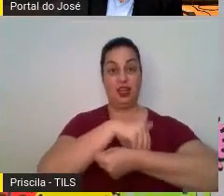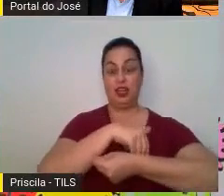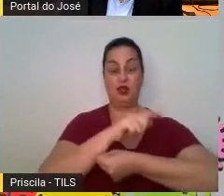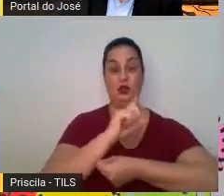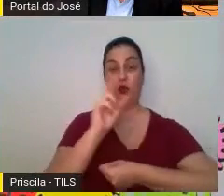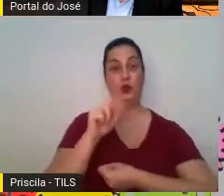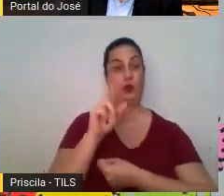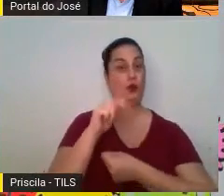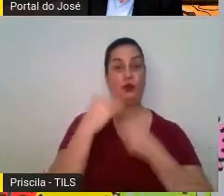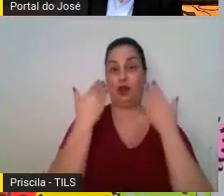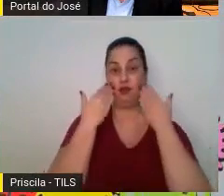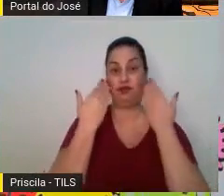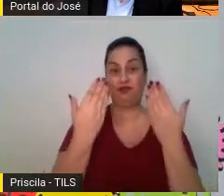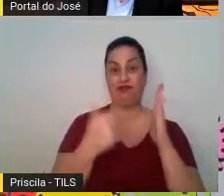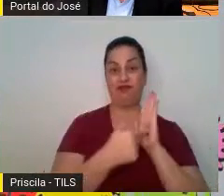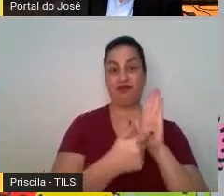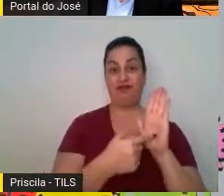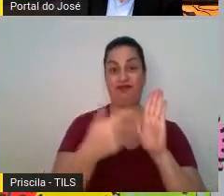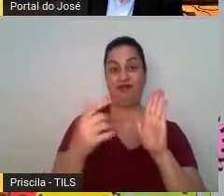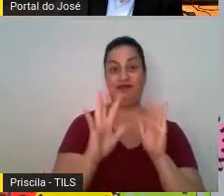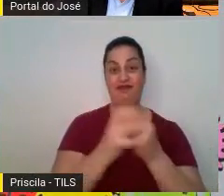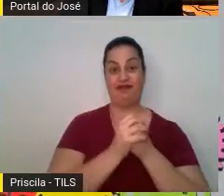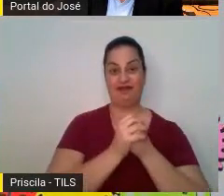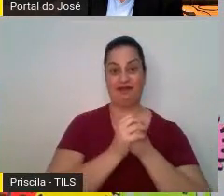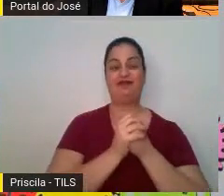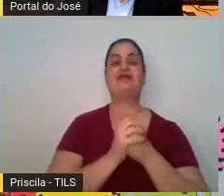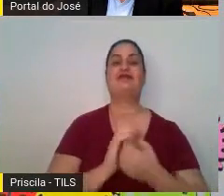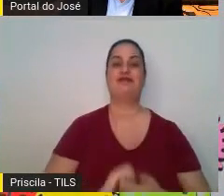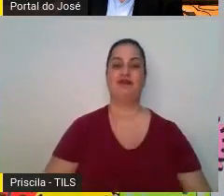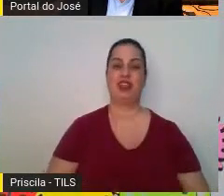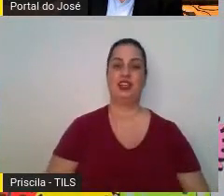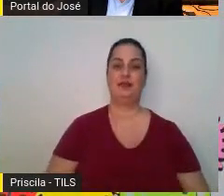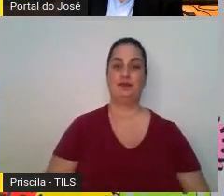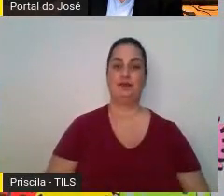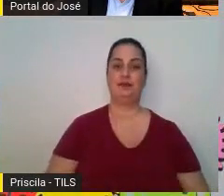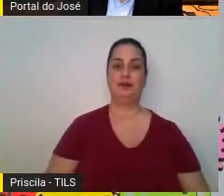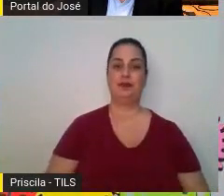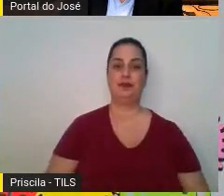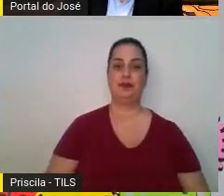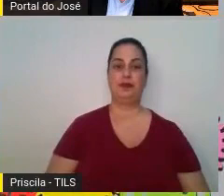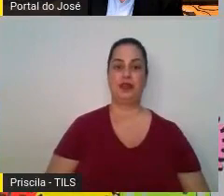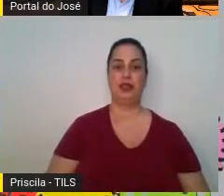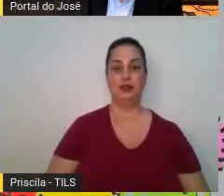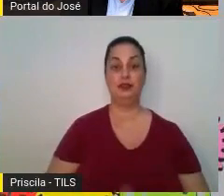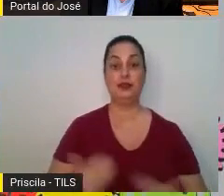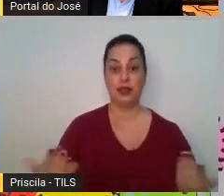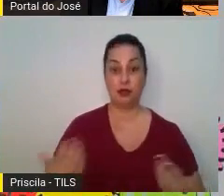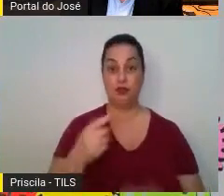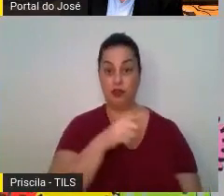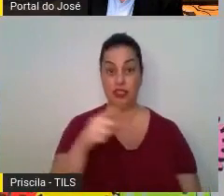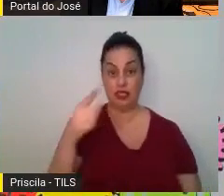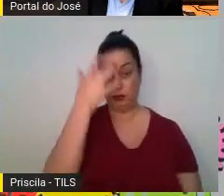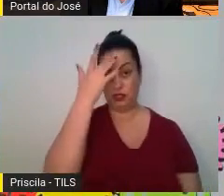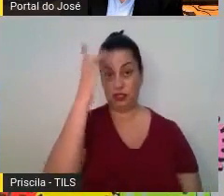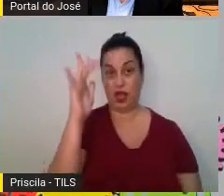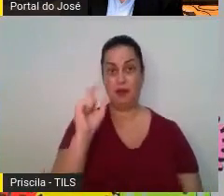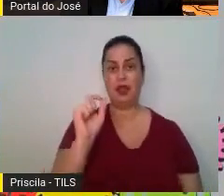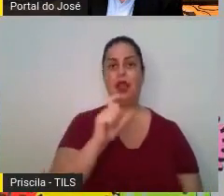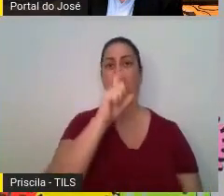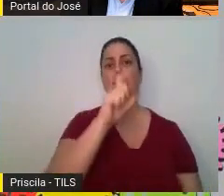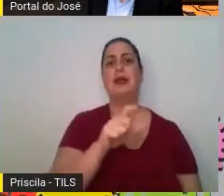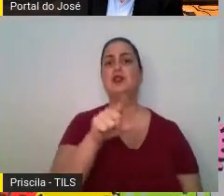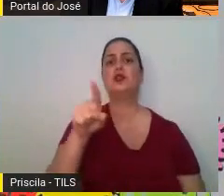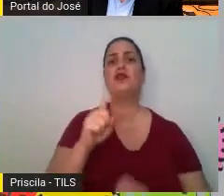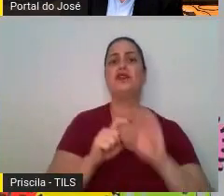mesmo. Então, alguém poderia perguntar, mas espera aí, se não sabe para quem deve, como é que paga?